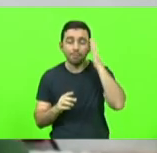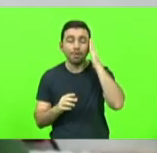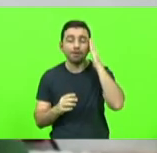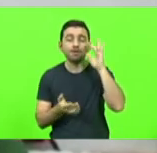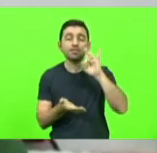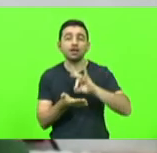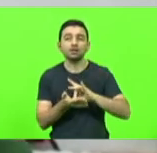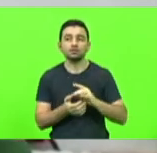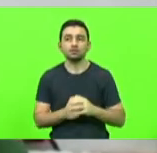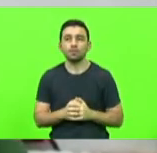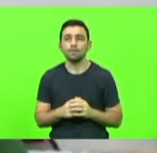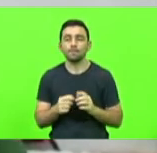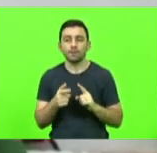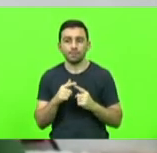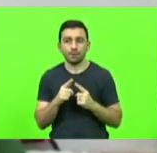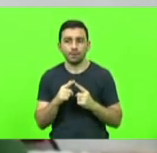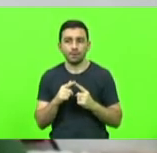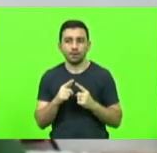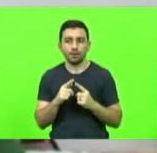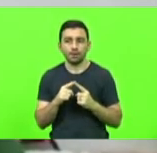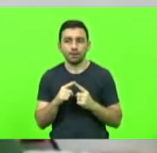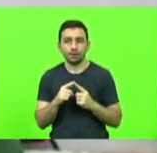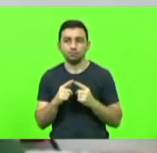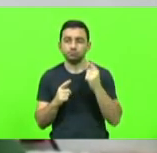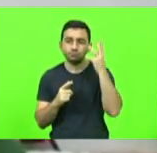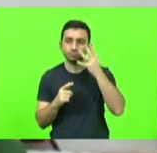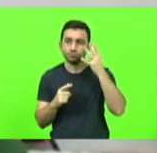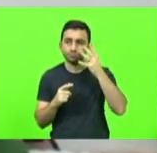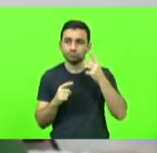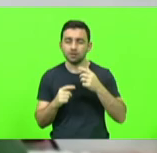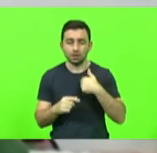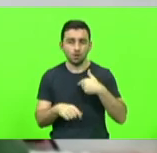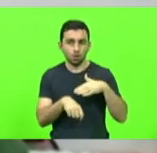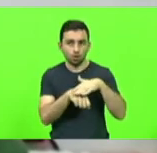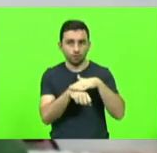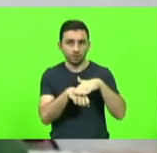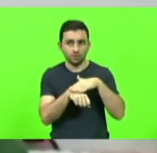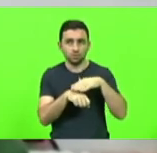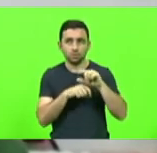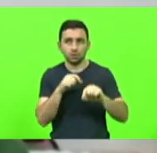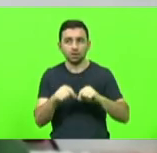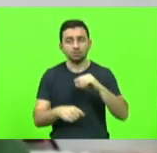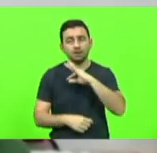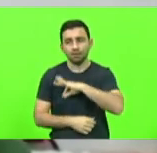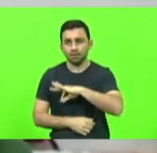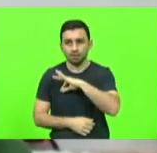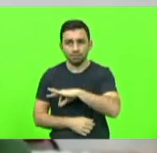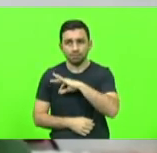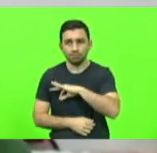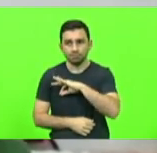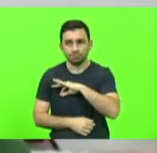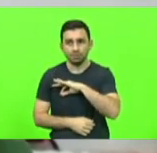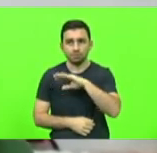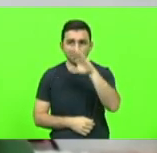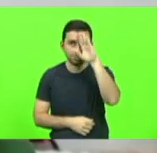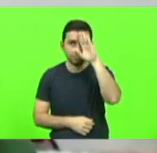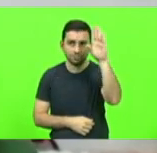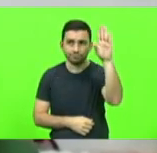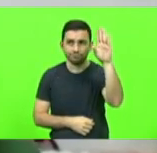primeira questão que aparece na fala das pessoas com quem eu conversei é a questão salarial e talvez o principal